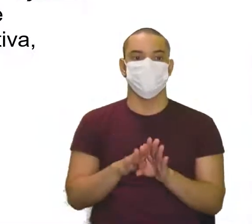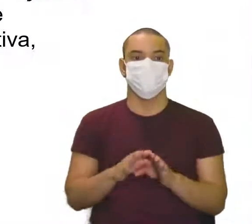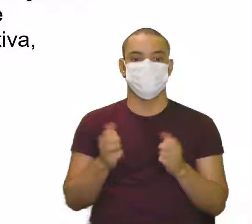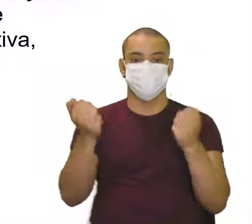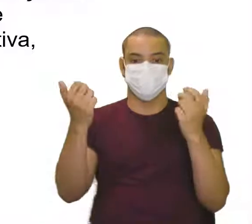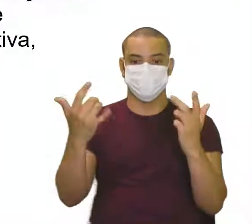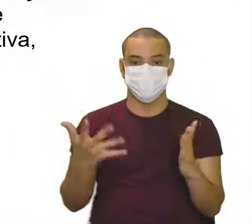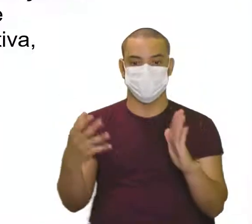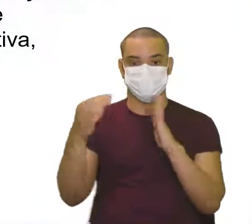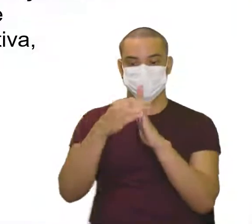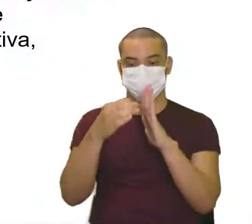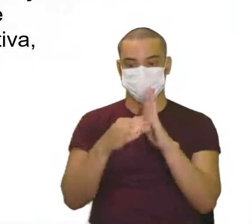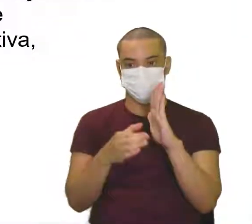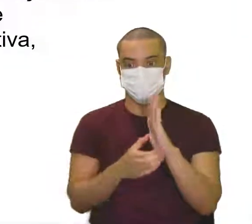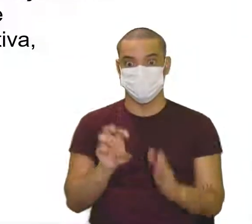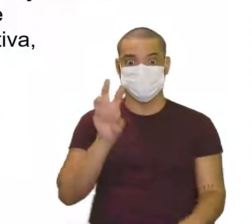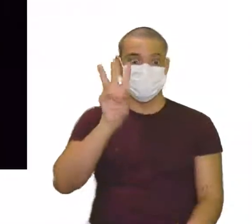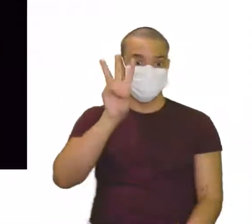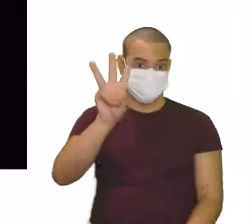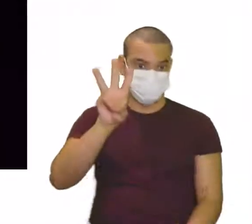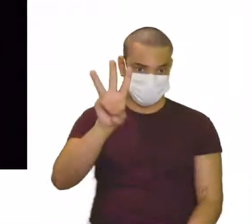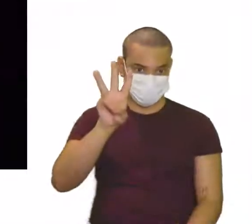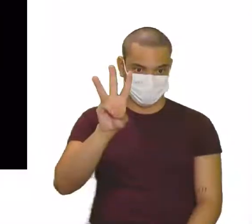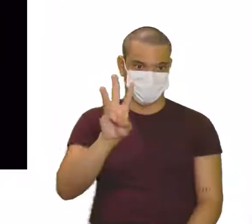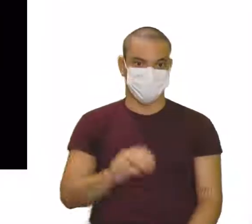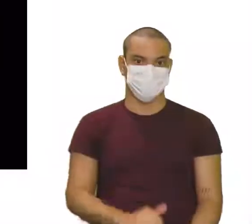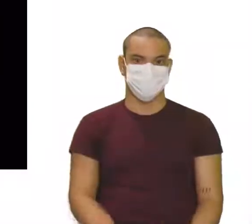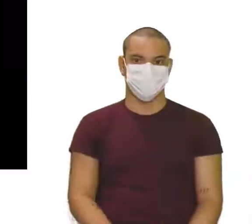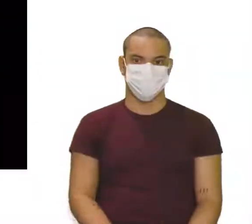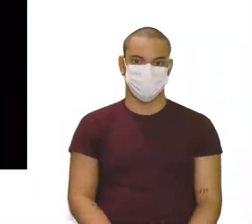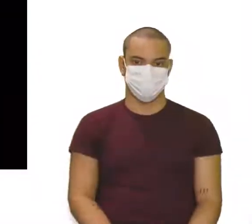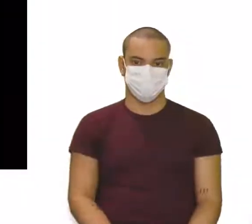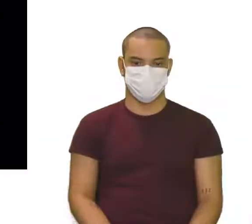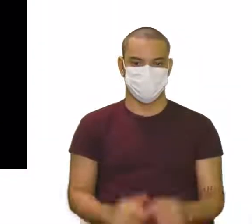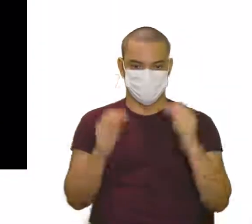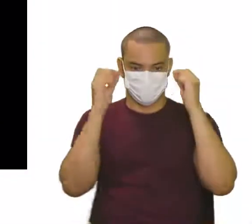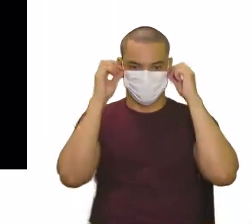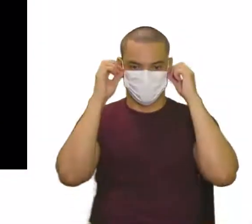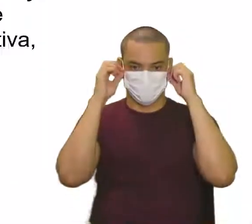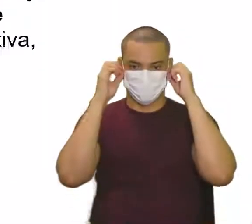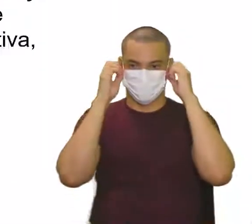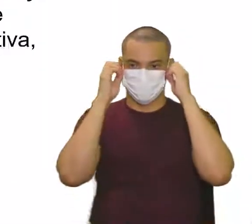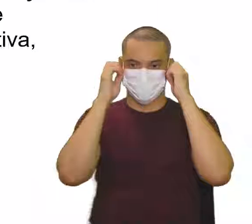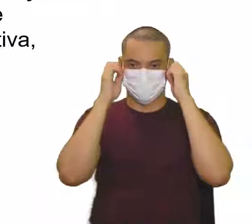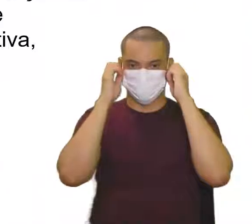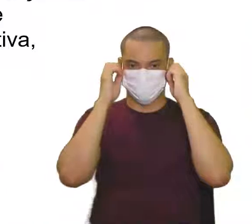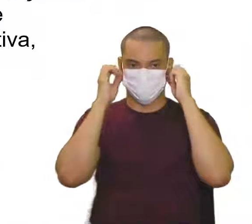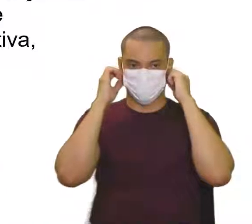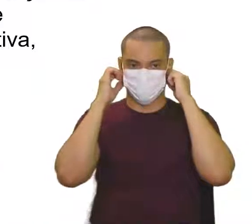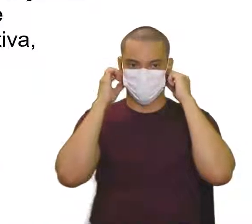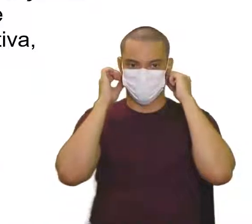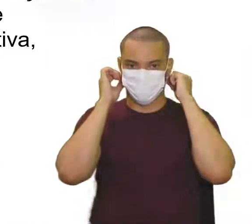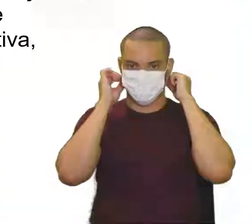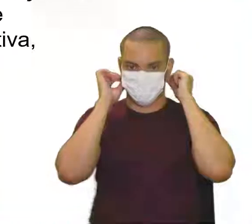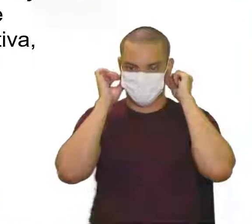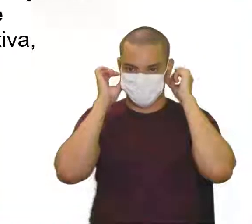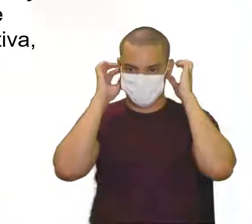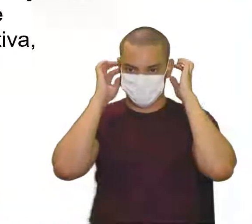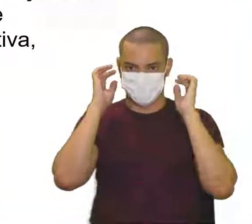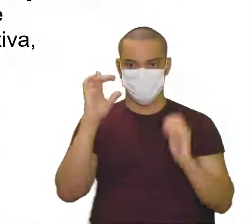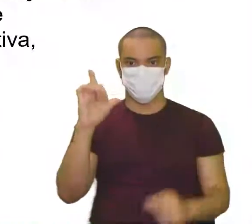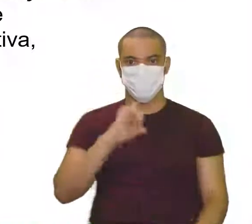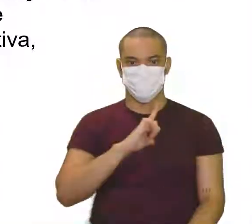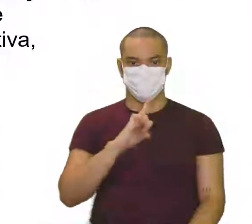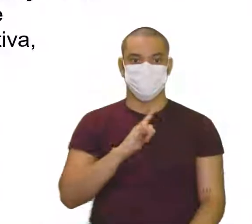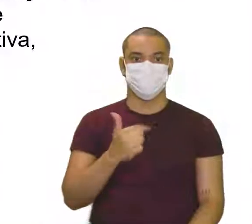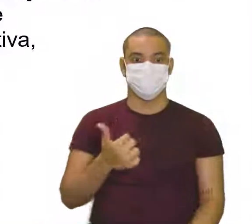três resultados quando nós falamos de partículas carregadas na presença do campo magnético. E nós temos, primeiro, carga elétrica